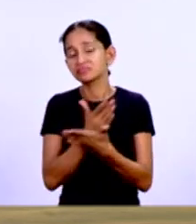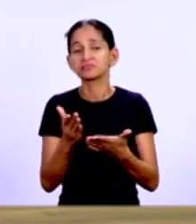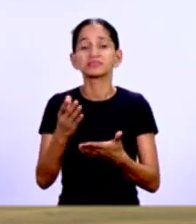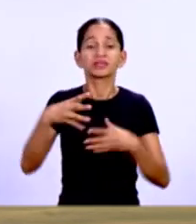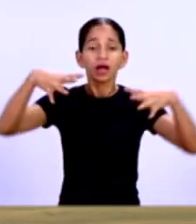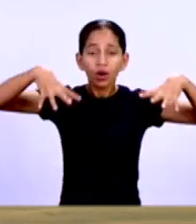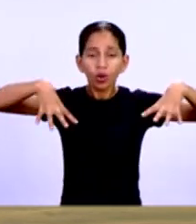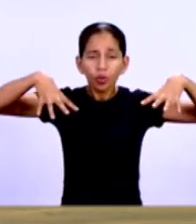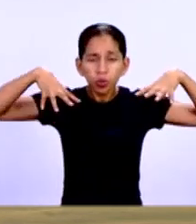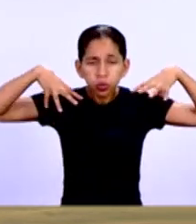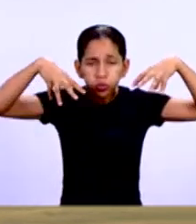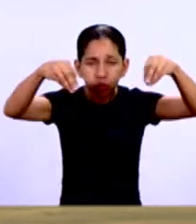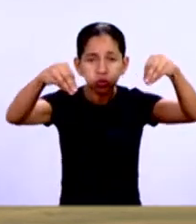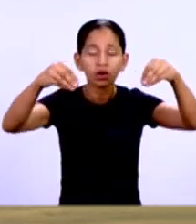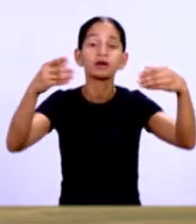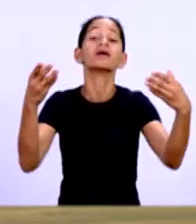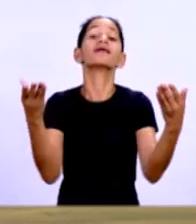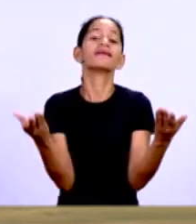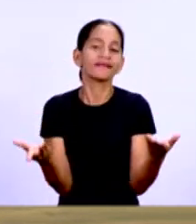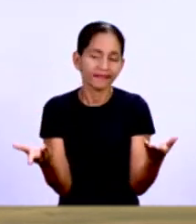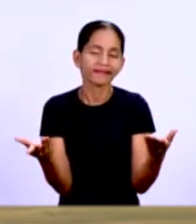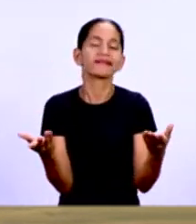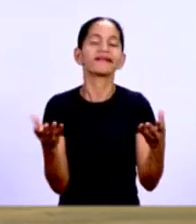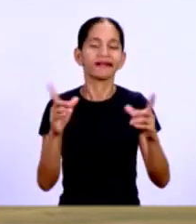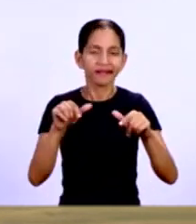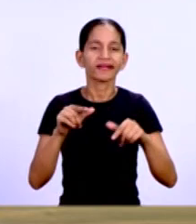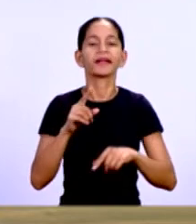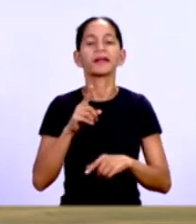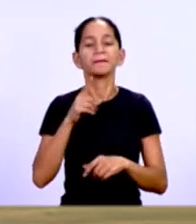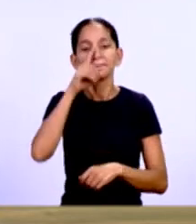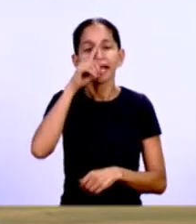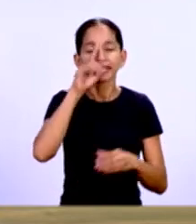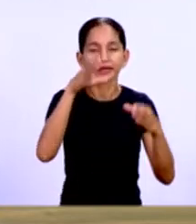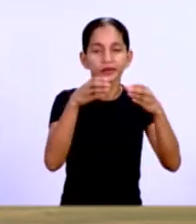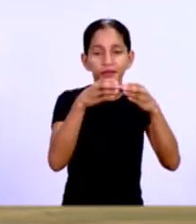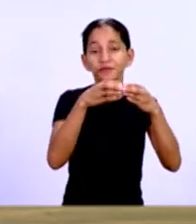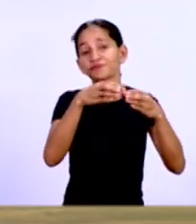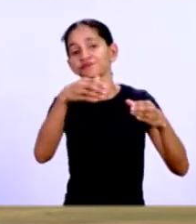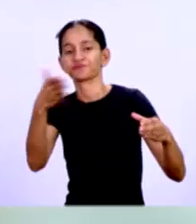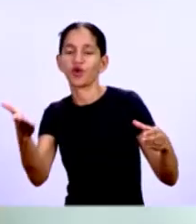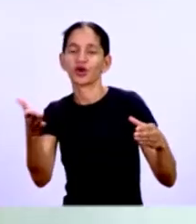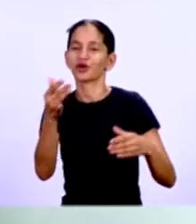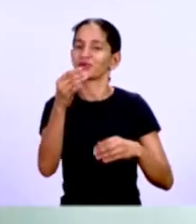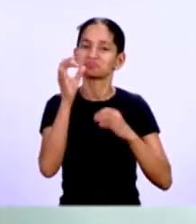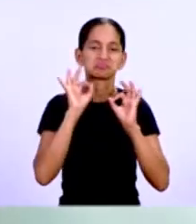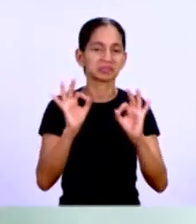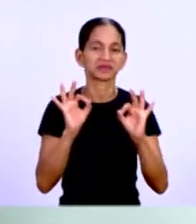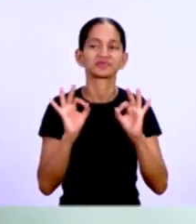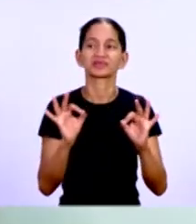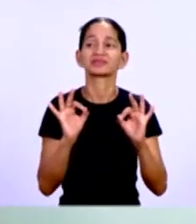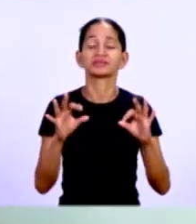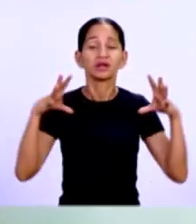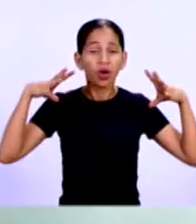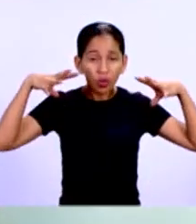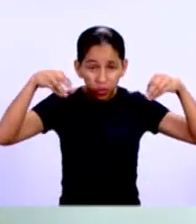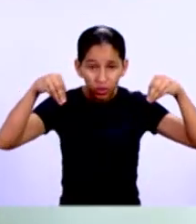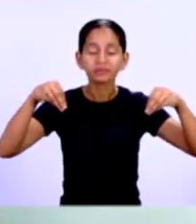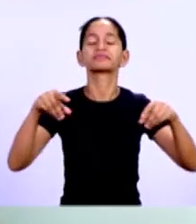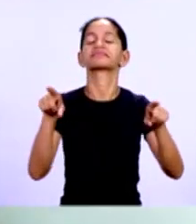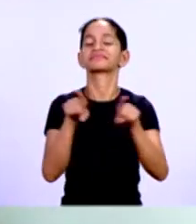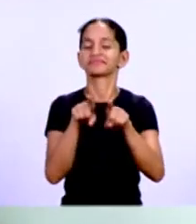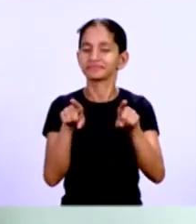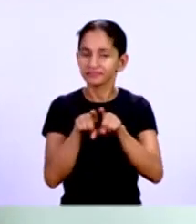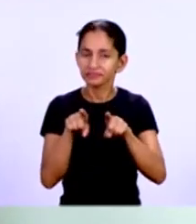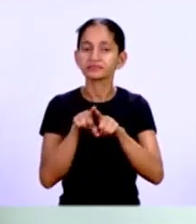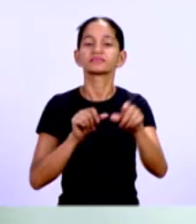energia elétrica na cidade. São todos exemplos de riscos externos, né? Isso, ótimo, obrigada. Faltar energia na cidade, uma